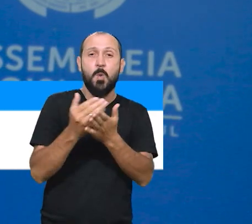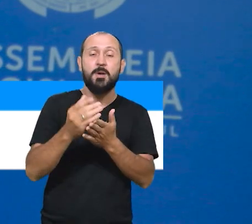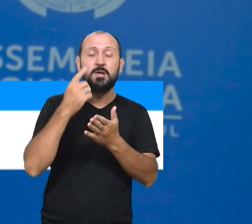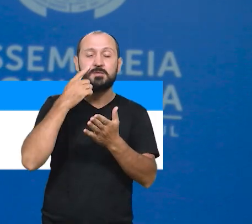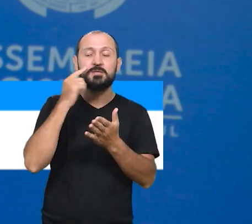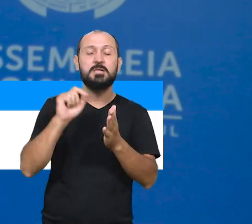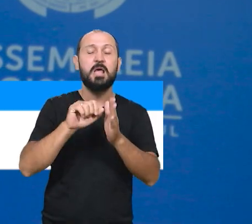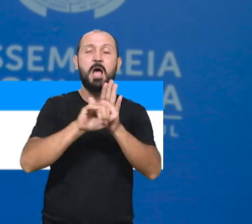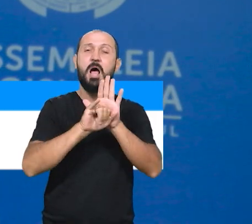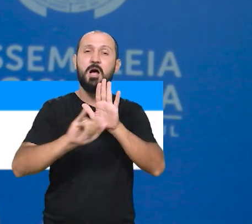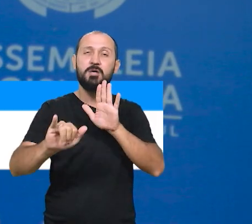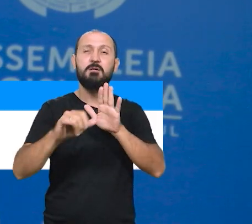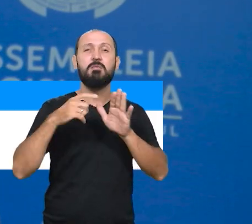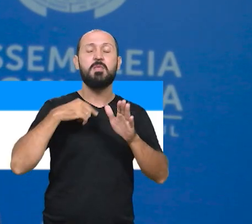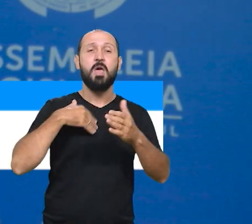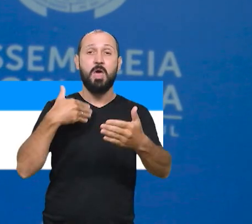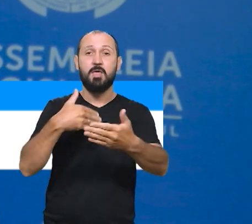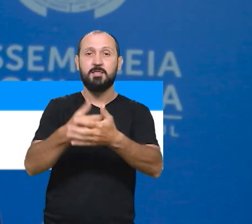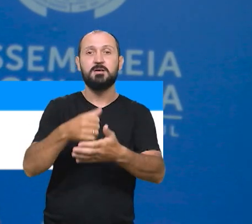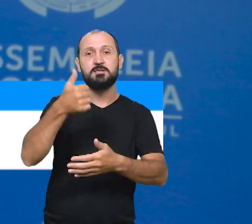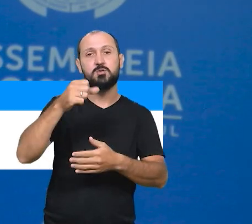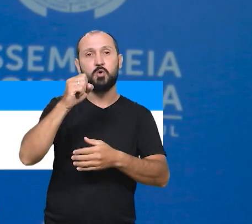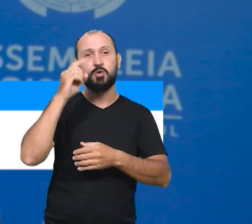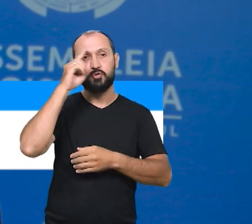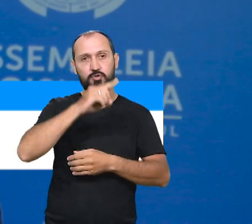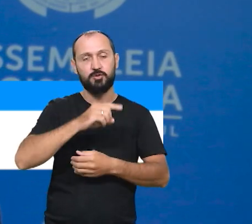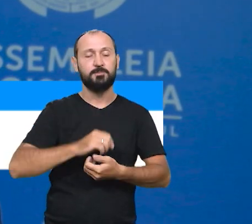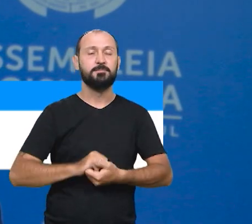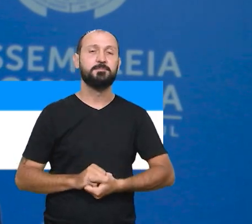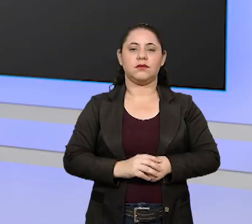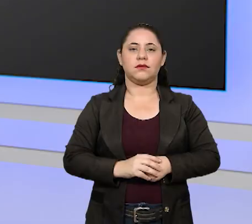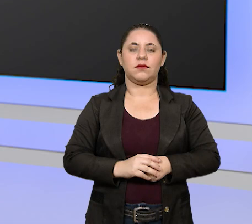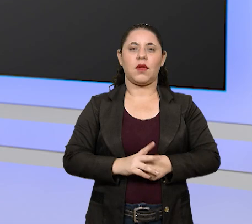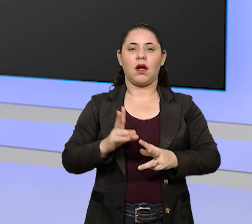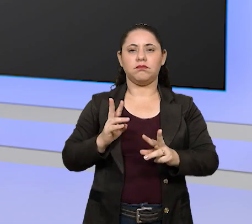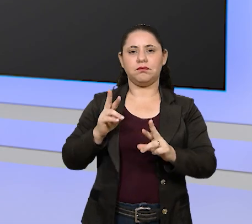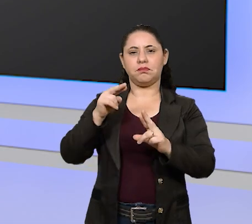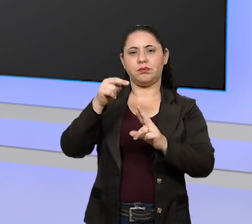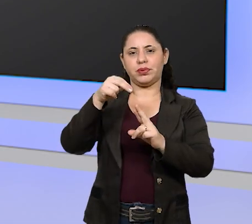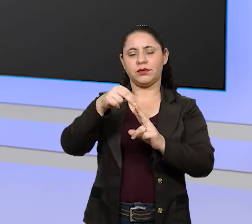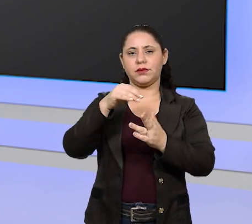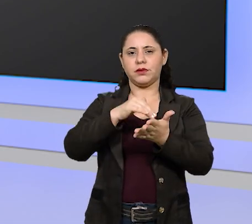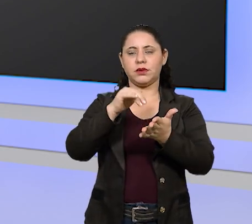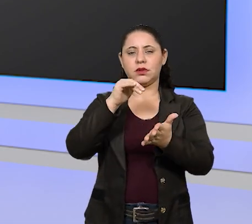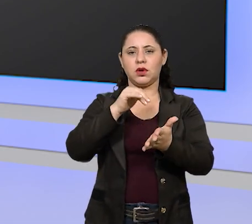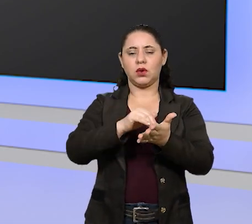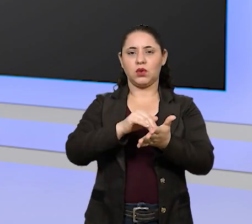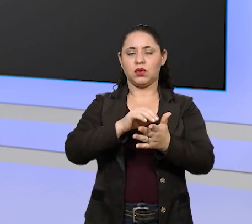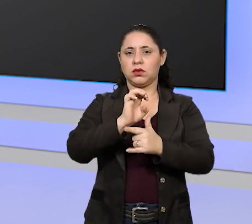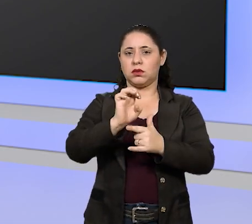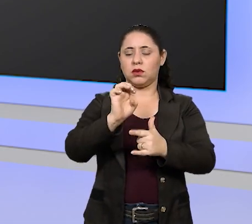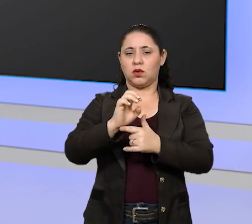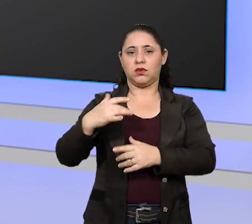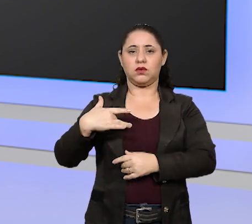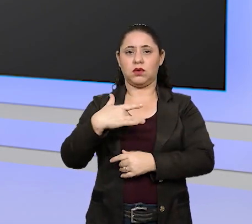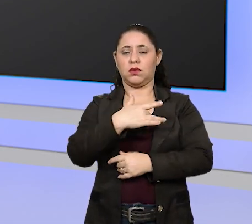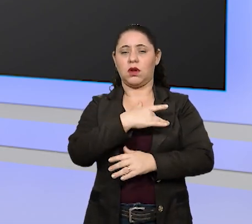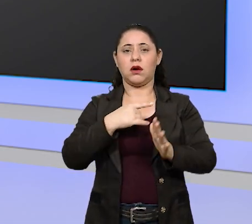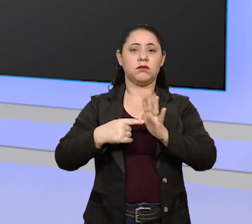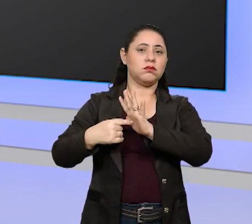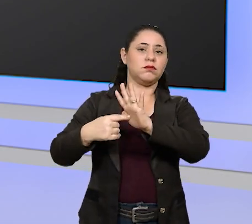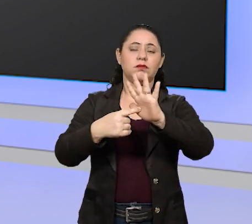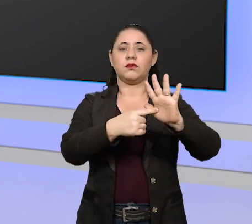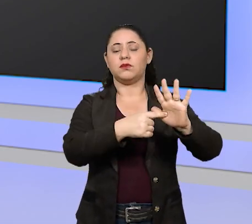decreto passa a valer após a publicação e tem um prazo de 180 dias. Representantes da Secretaria Estadual de